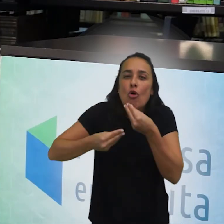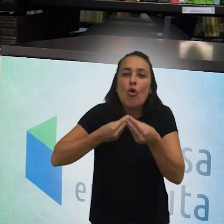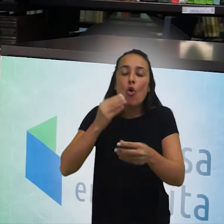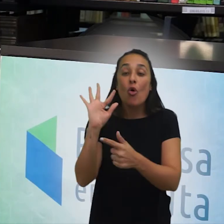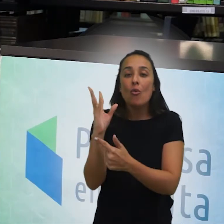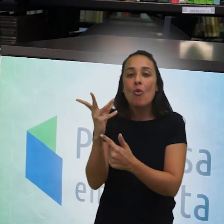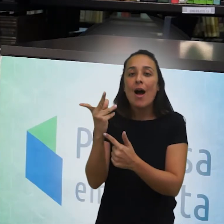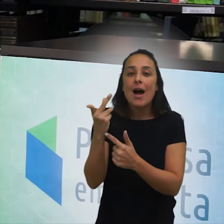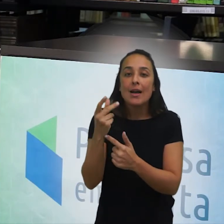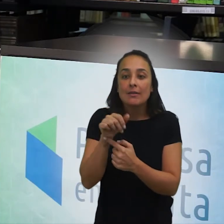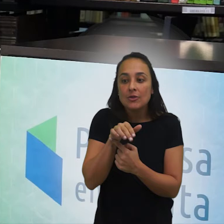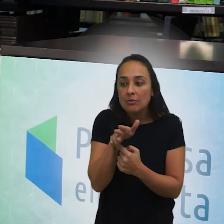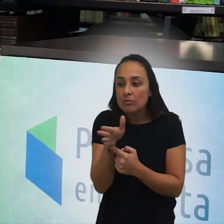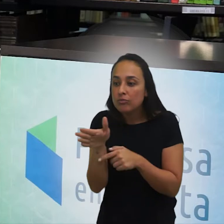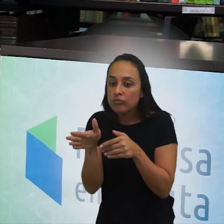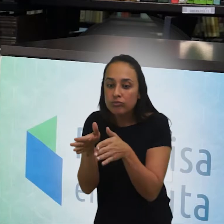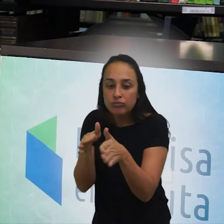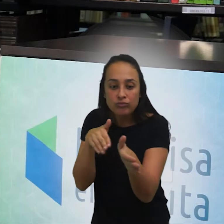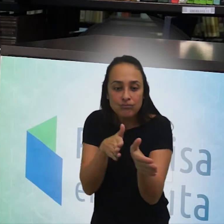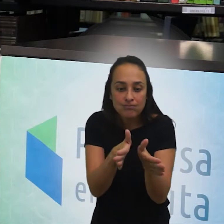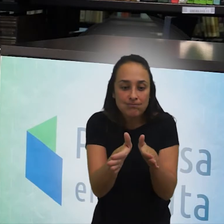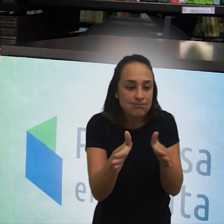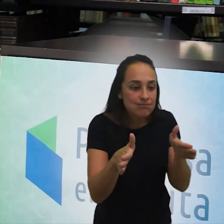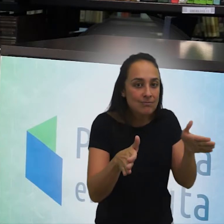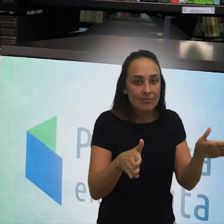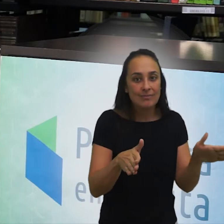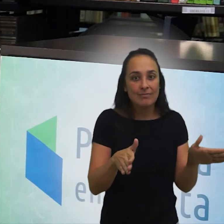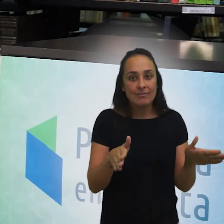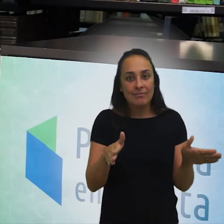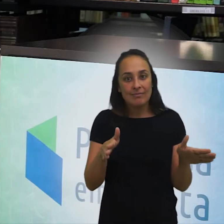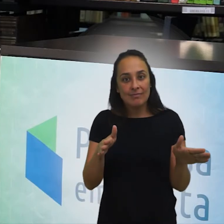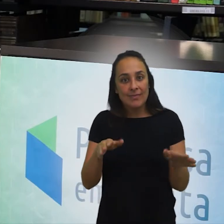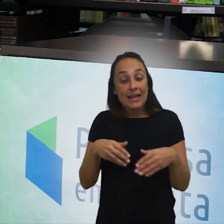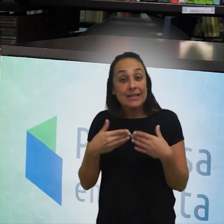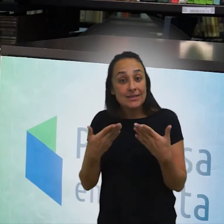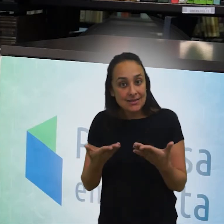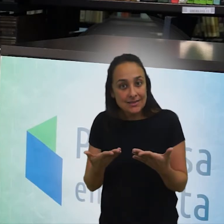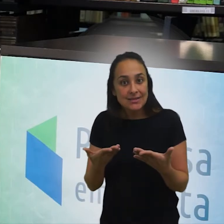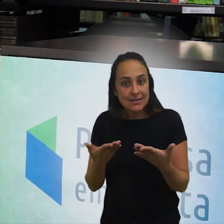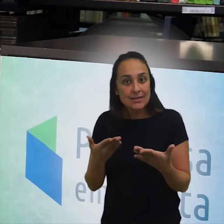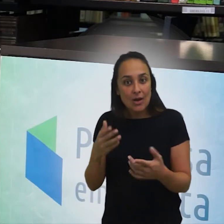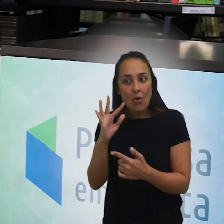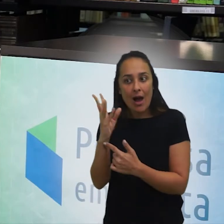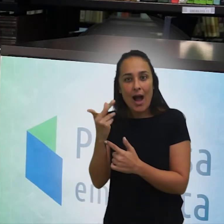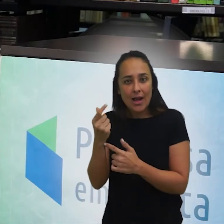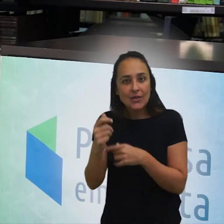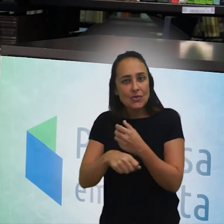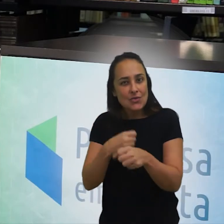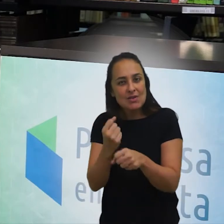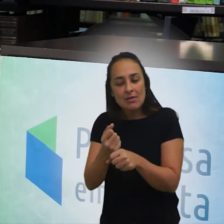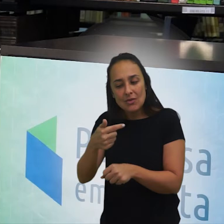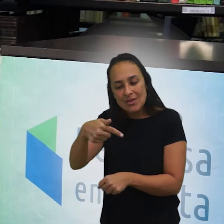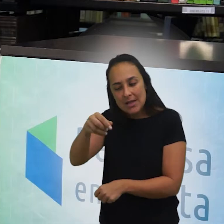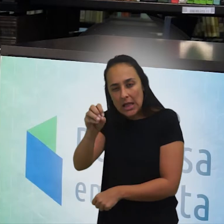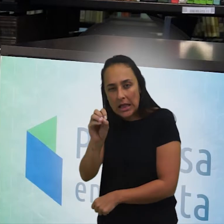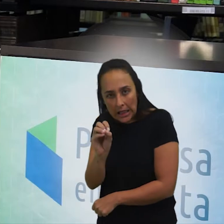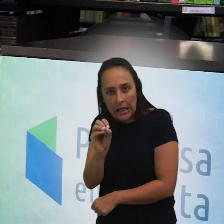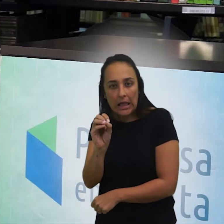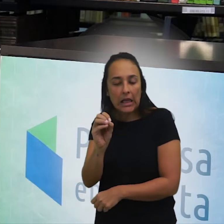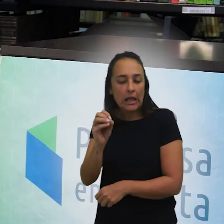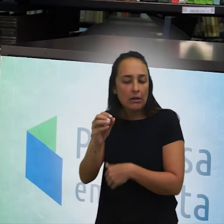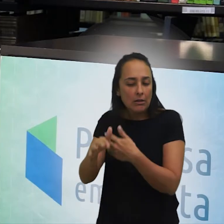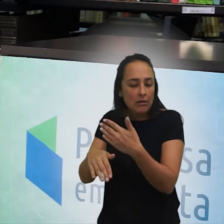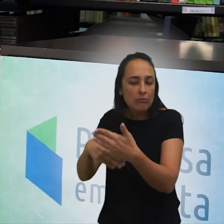se desdobraram a partir daí. Então eu tenho acompanhado com os orientandos esses desdobramentos. E o livro esse